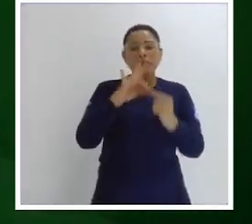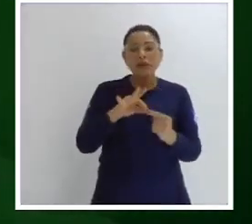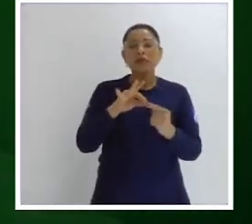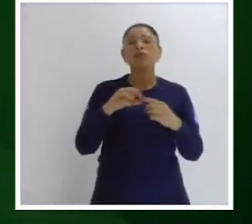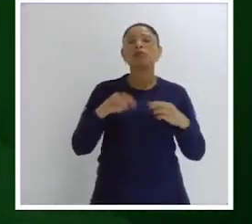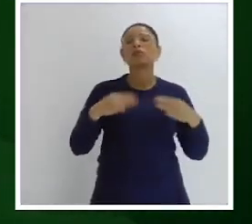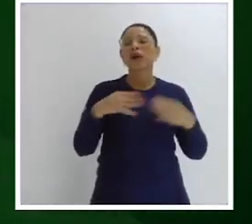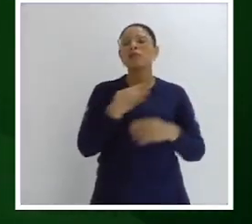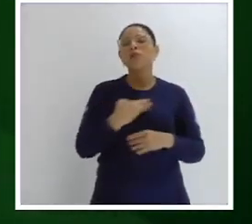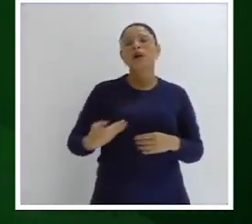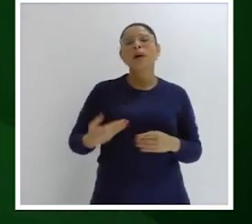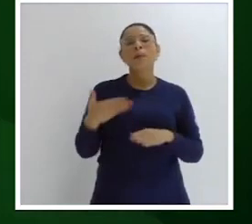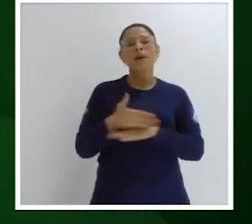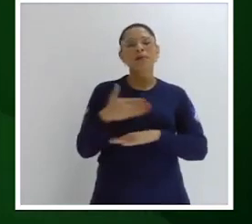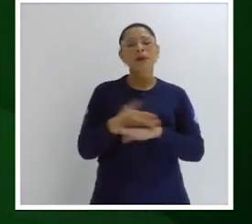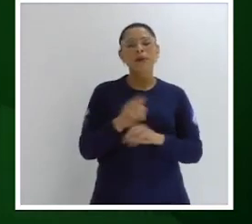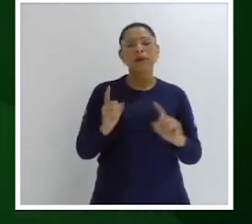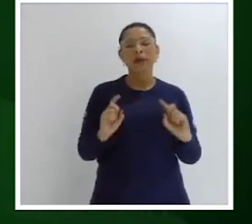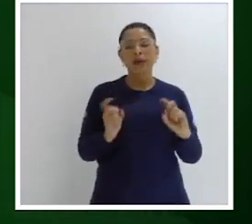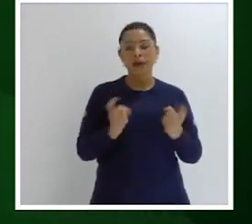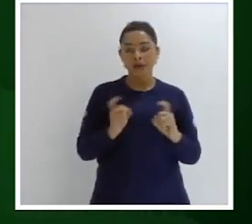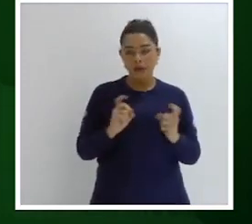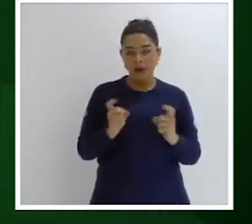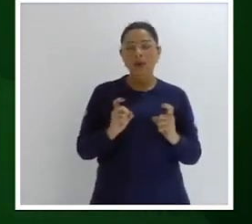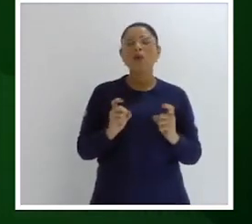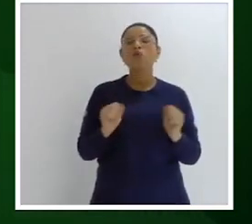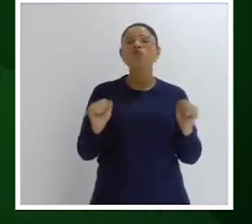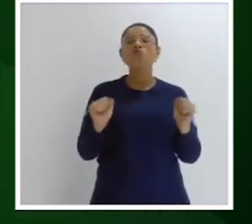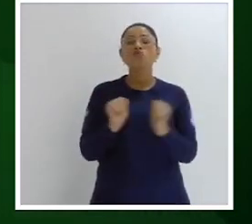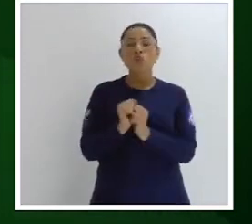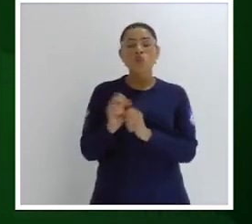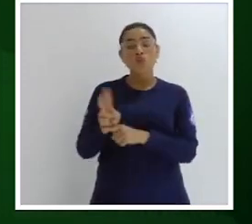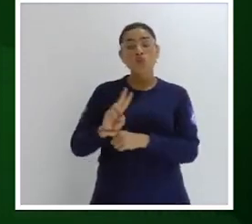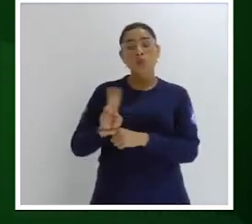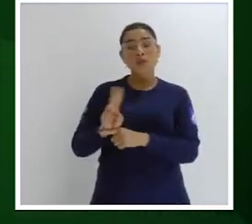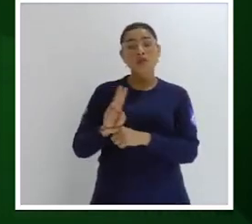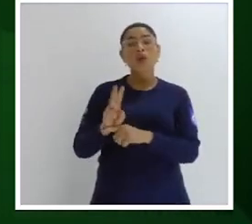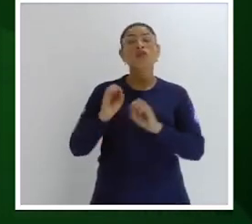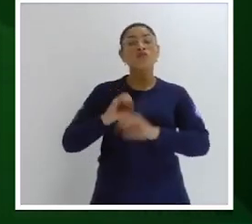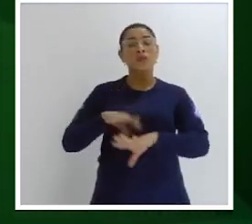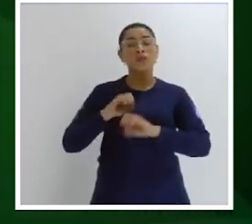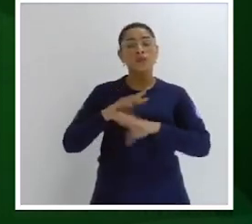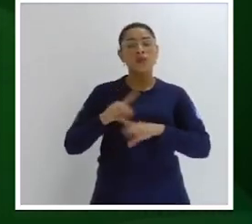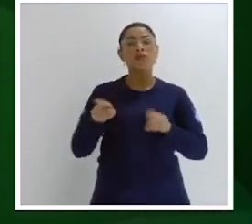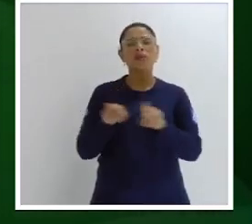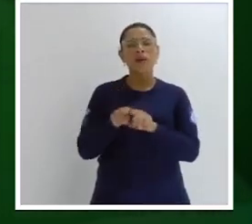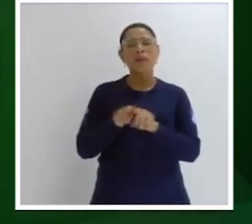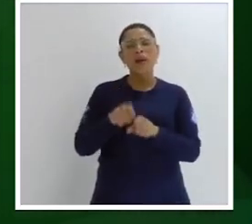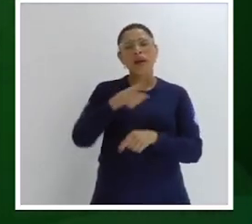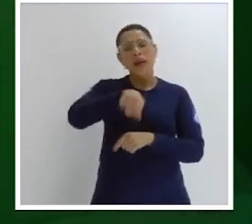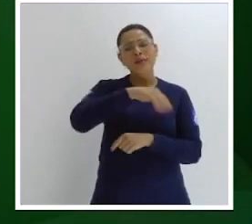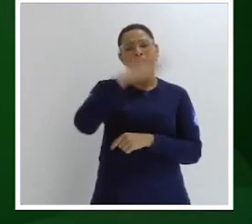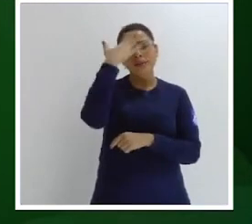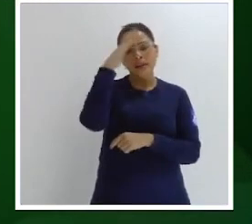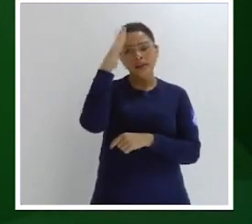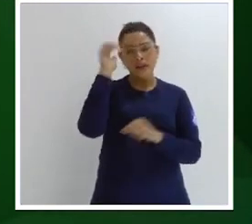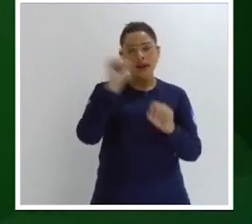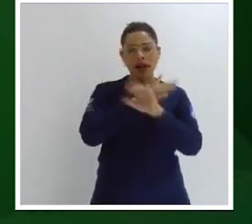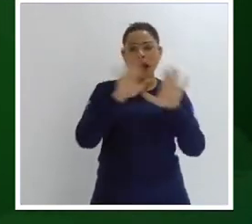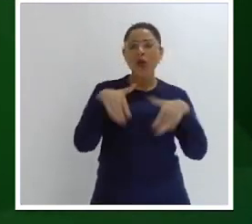participando de uma reunião com supervisores de ensino para que eles escutassem também quais são as dificuldades